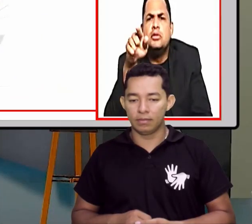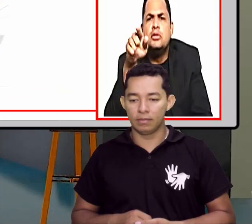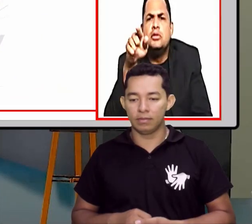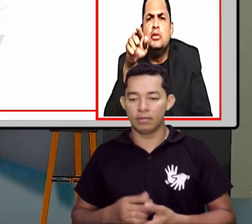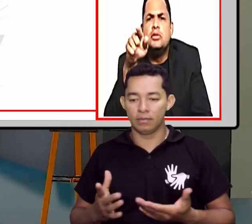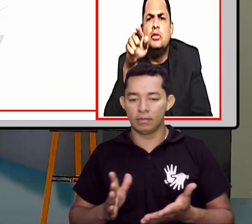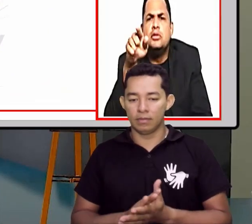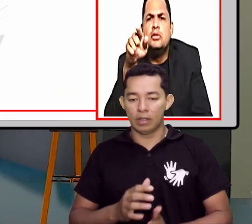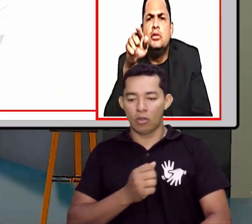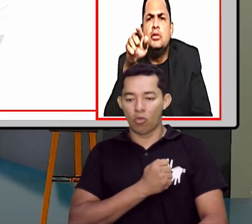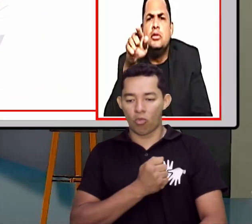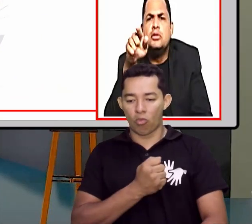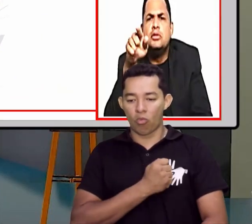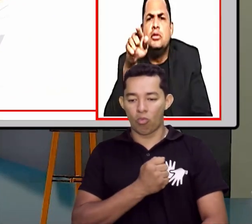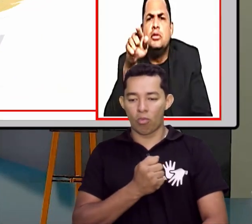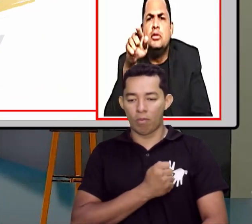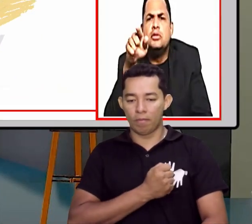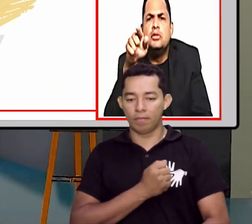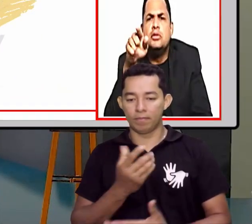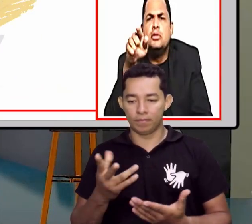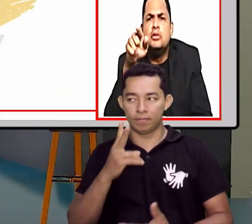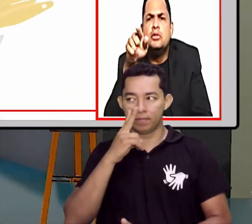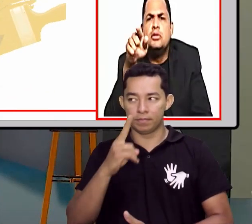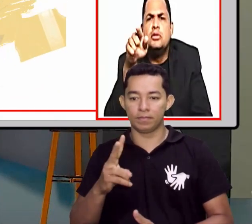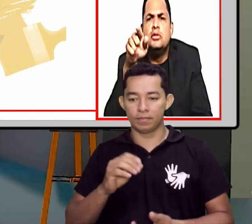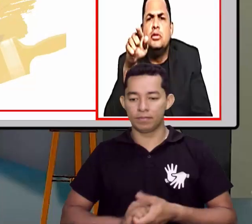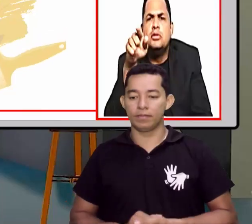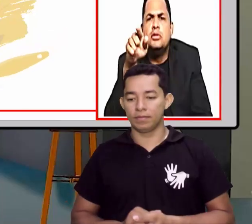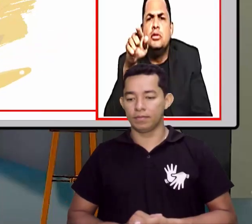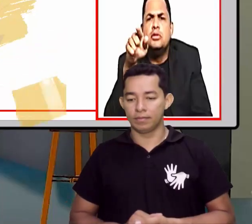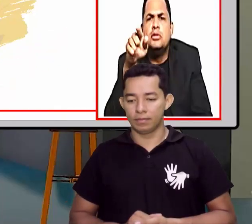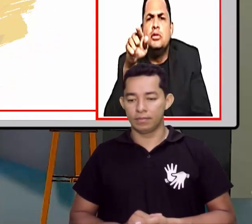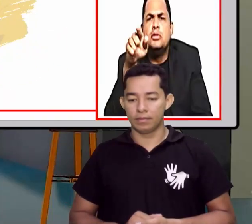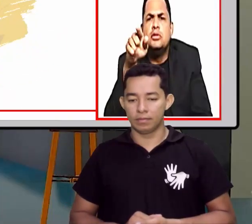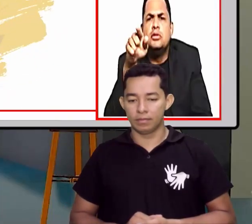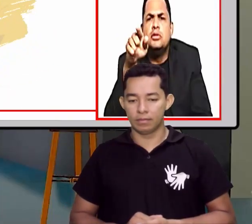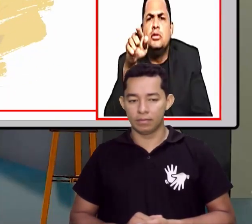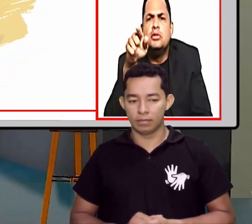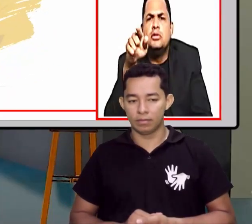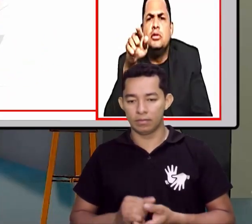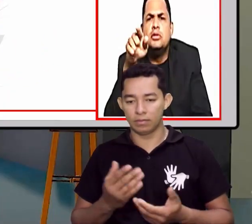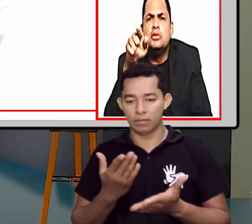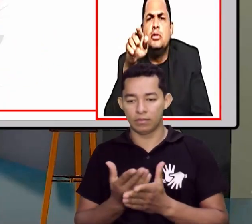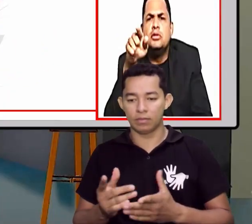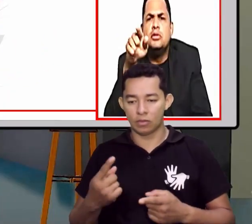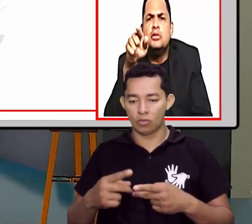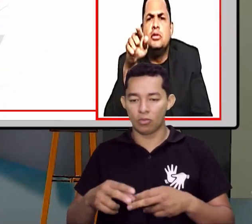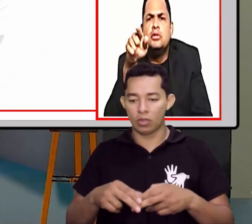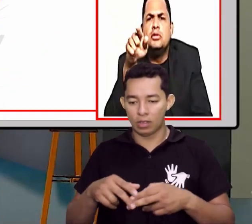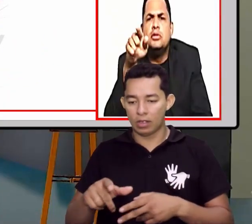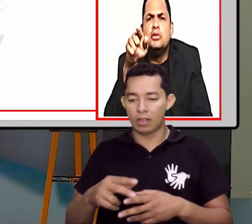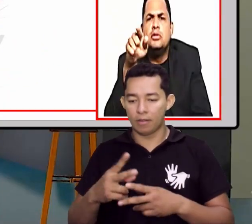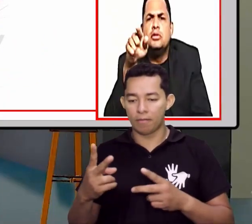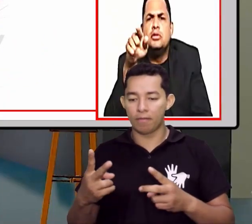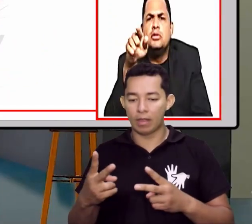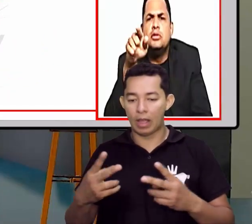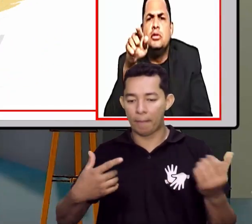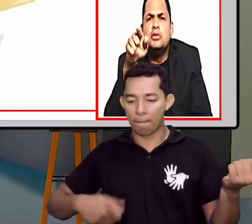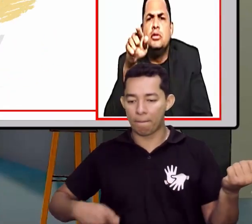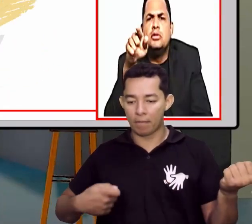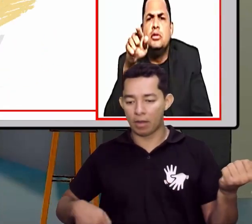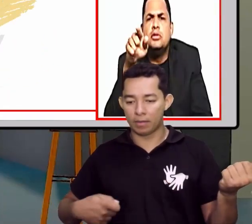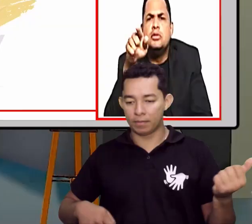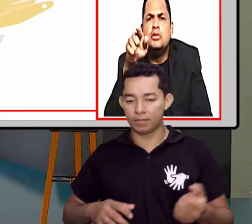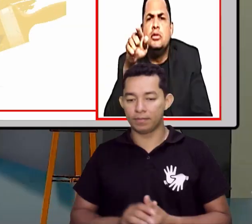Olha meu coração pulsando aí, ó, tá vendo? Só não se acaba por causa desse violão que tá aí, né? Vamos lá,